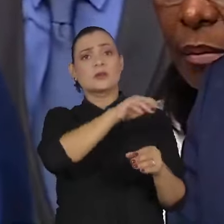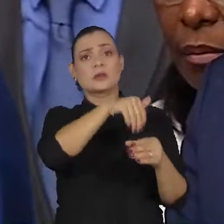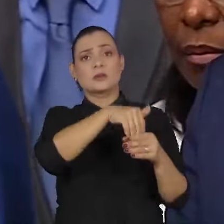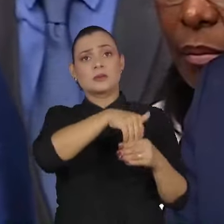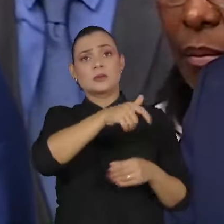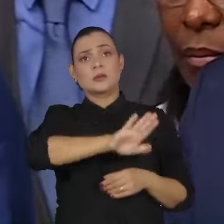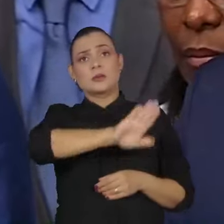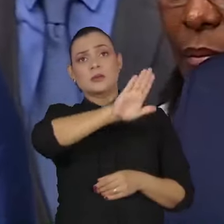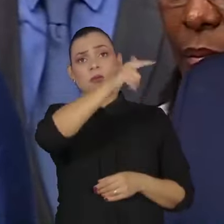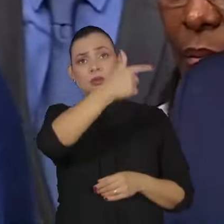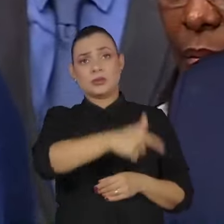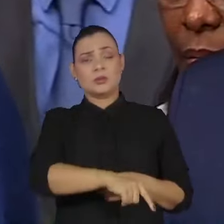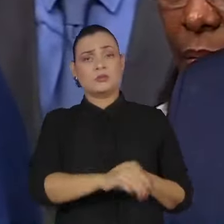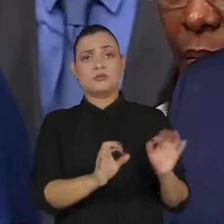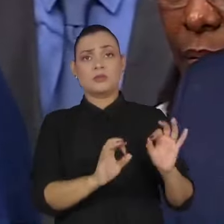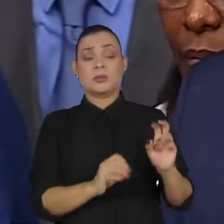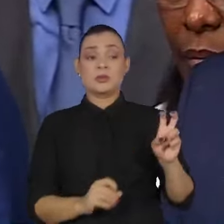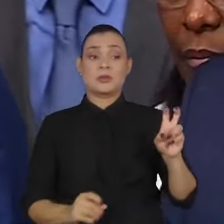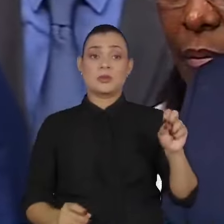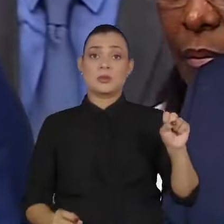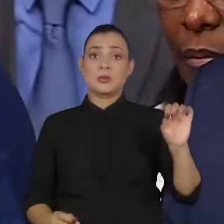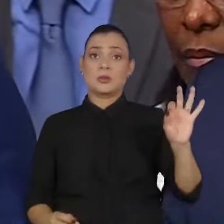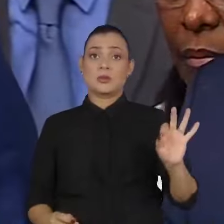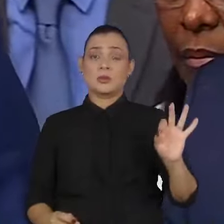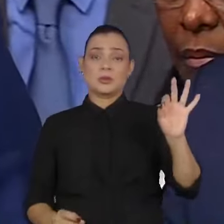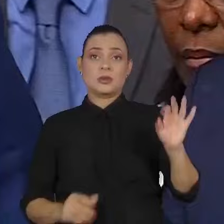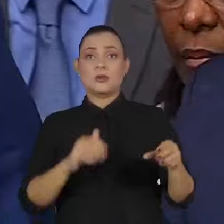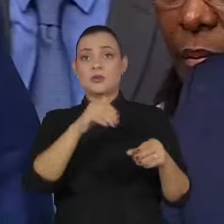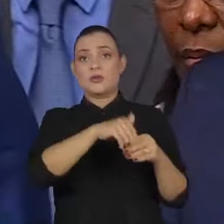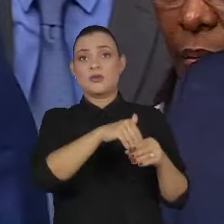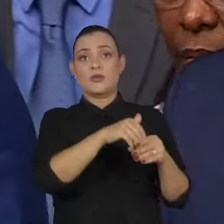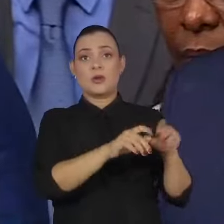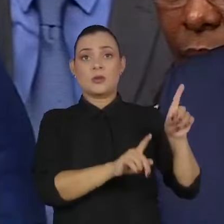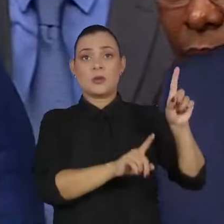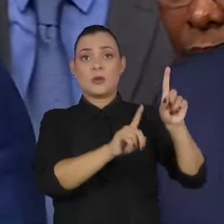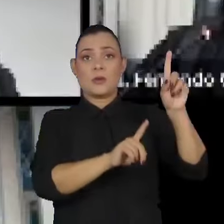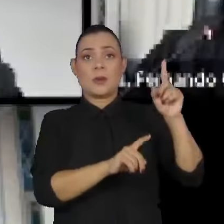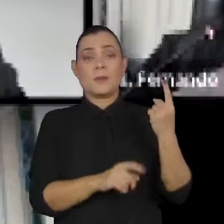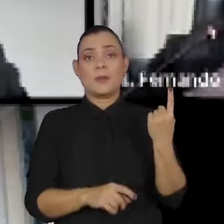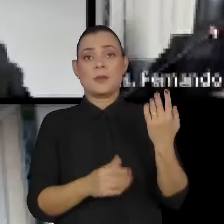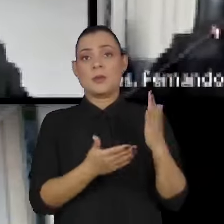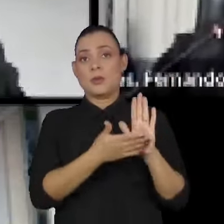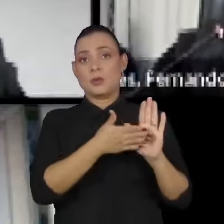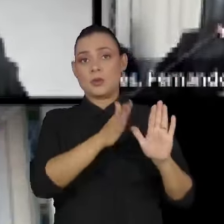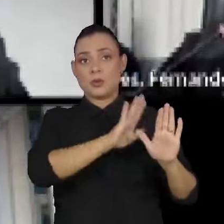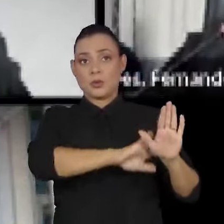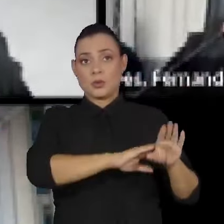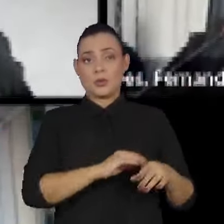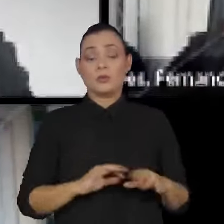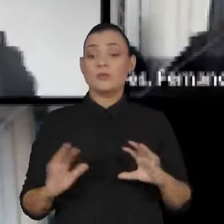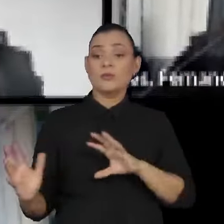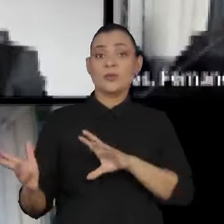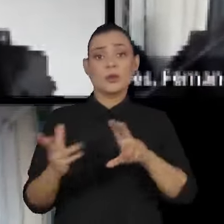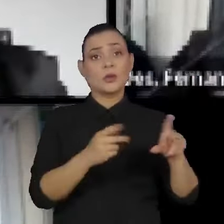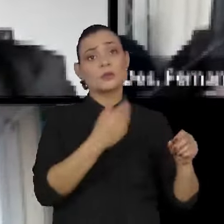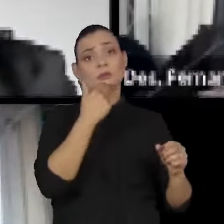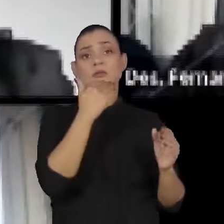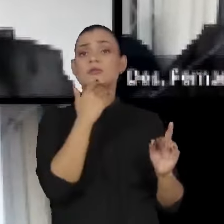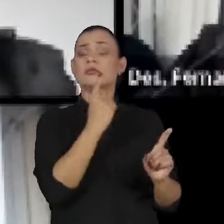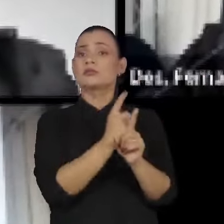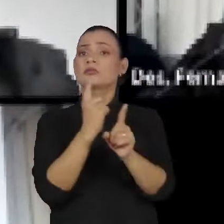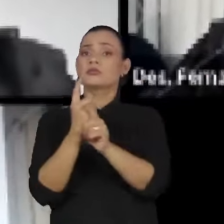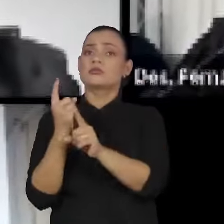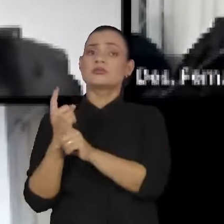governador que teve 58% dos votos válidos no primeiro turno todos afirmaram identificar